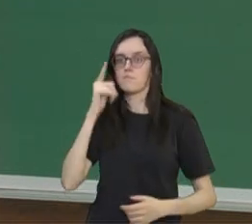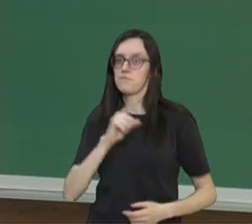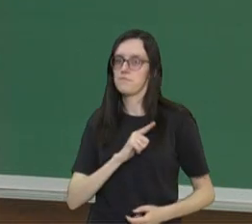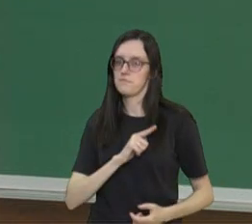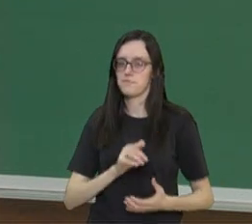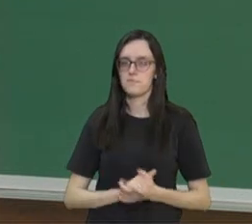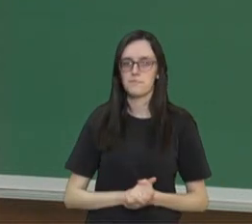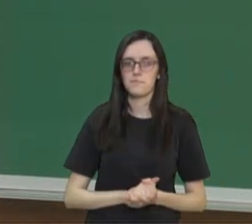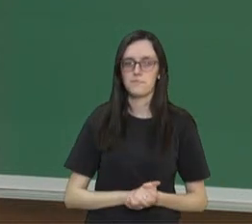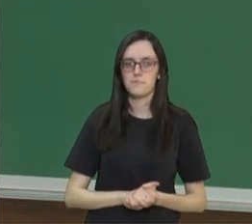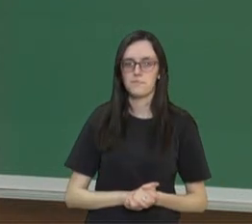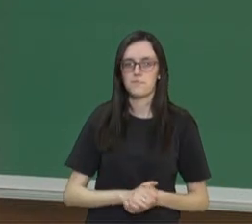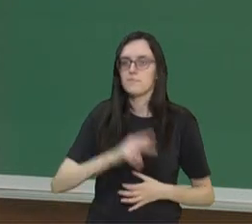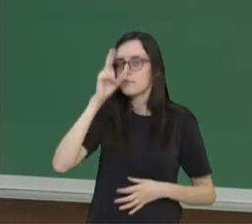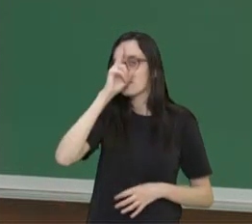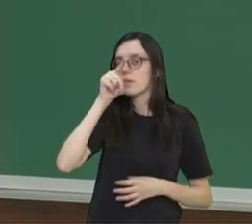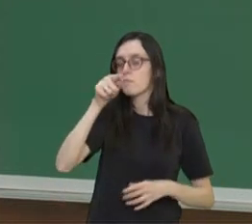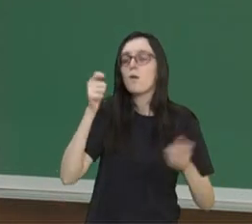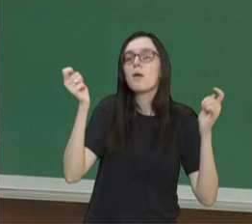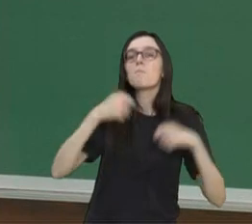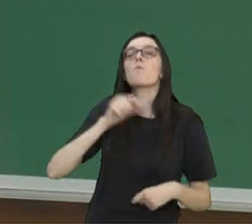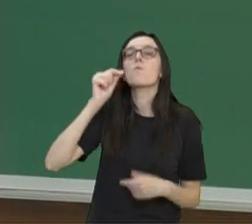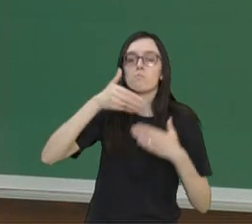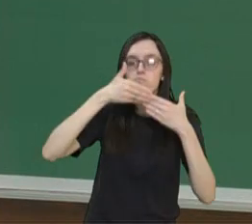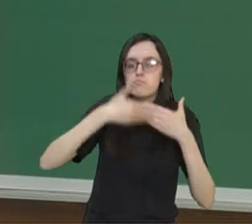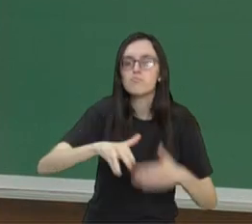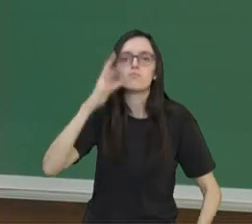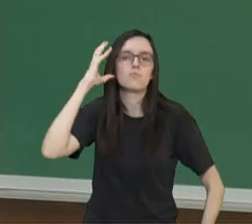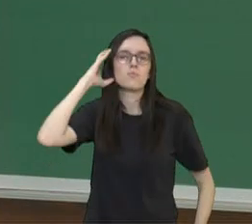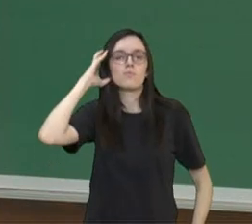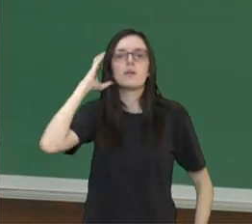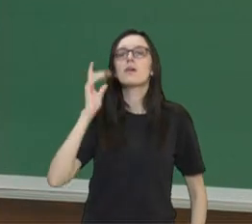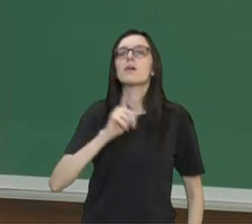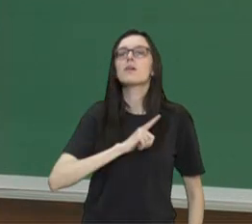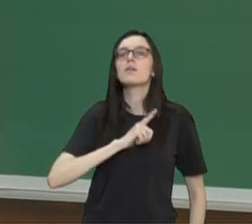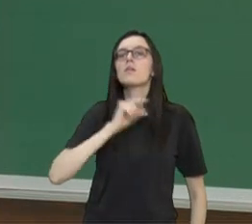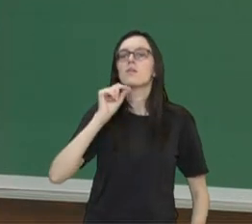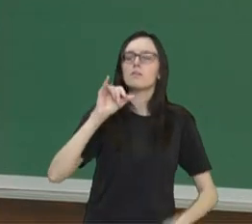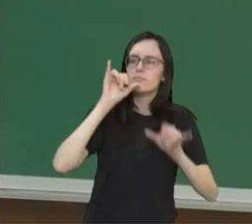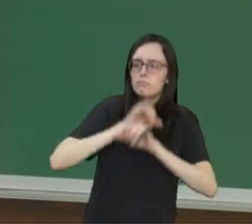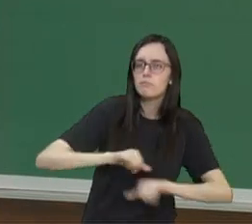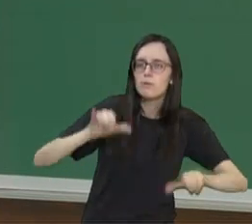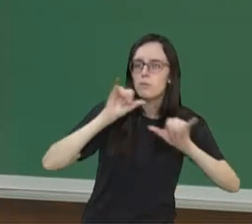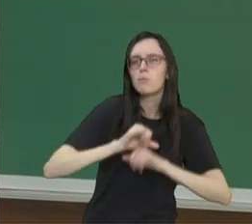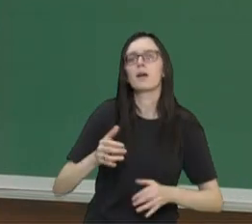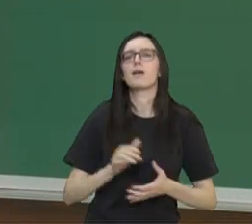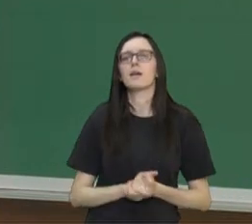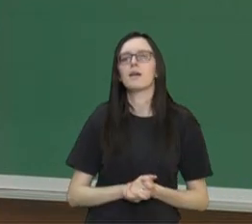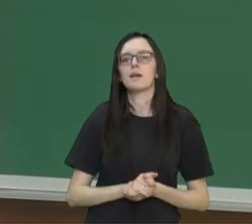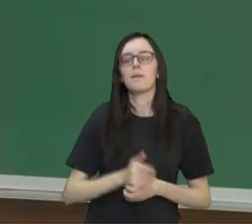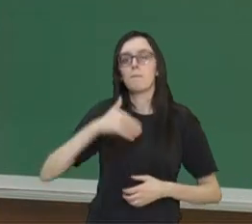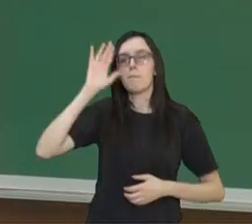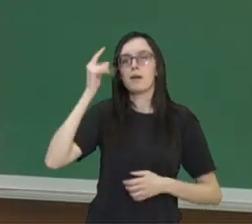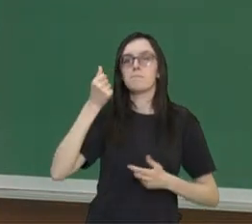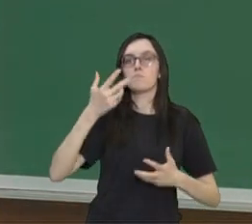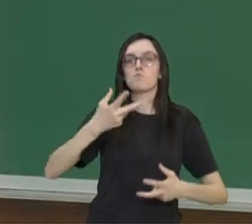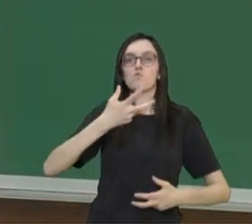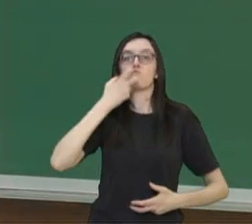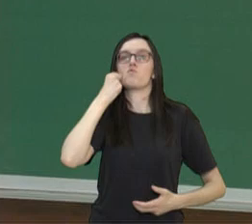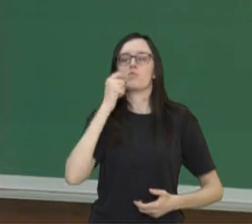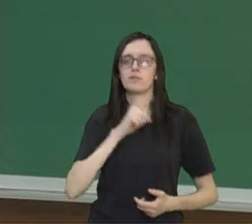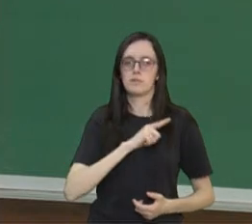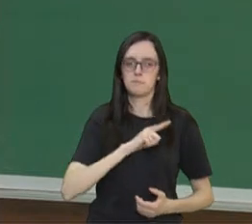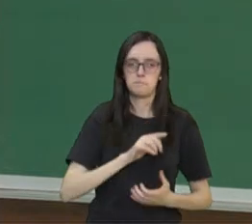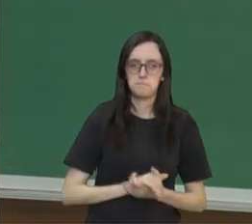Lembra que isso é possível a partir ali de que as rádios começam a ter propagandas e passam então a ser mais lucrativas.